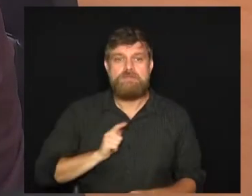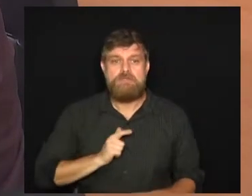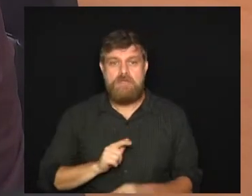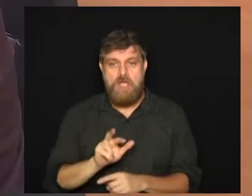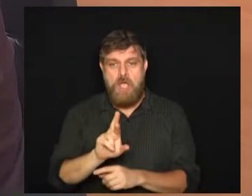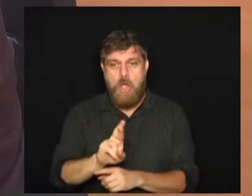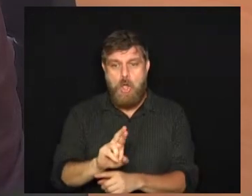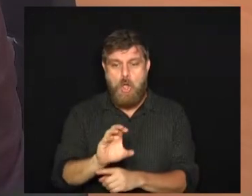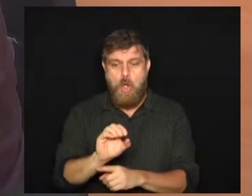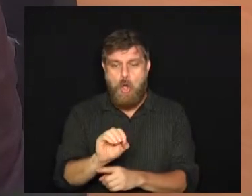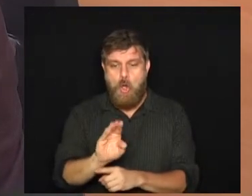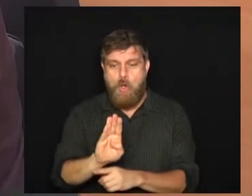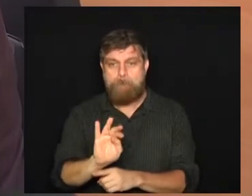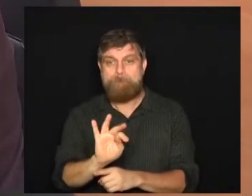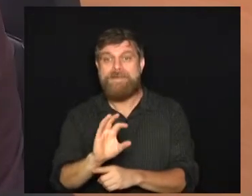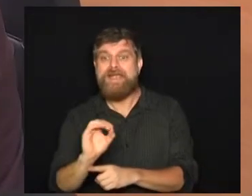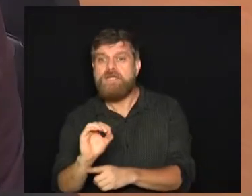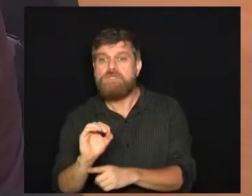Roberto.